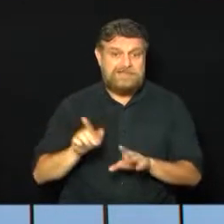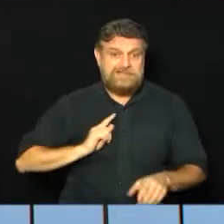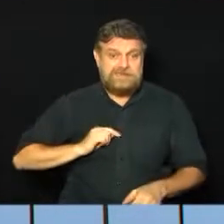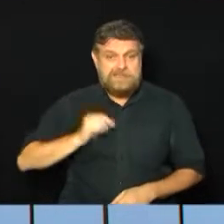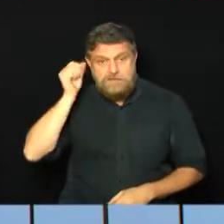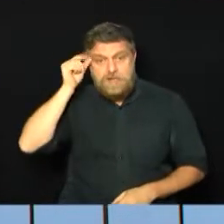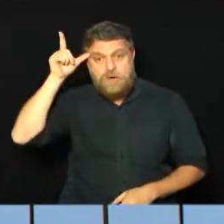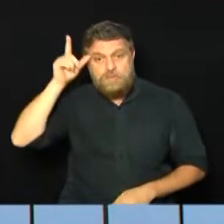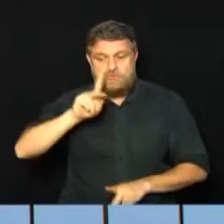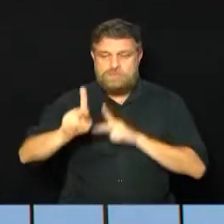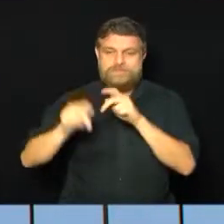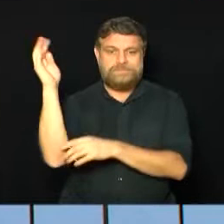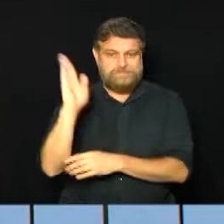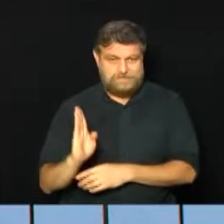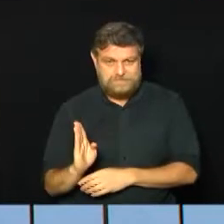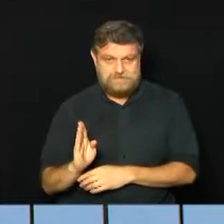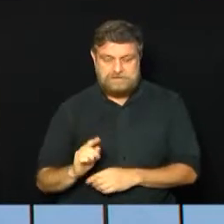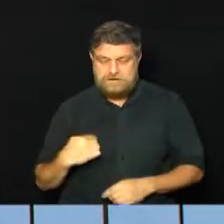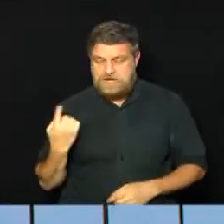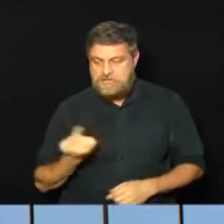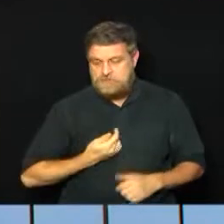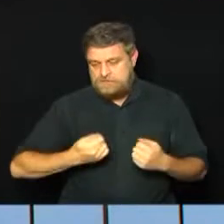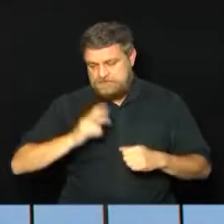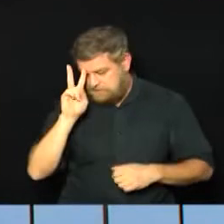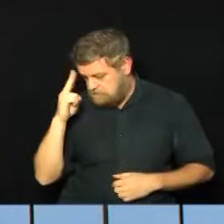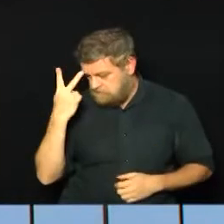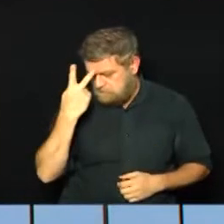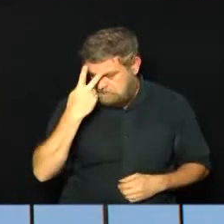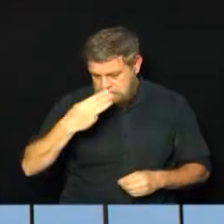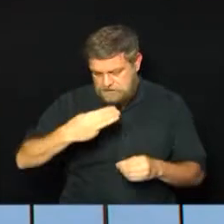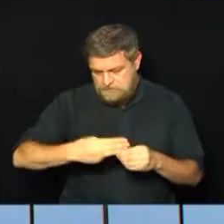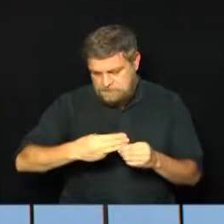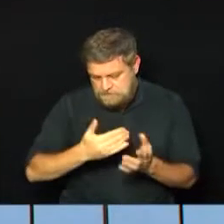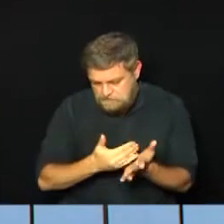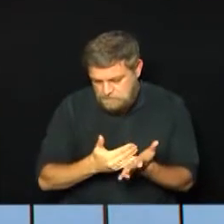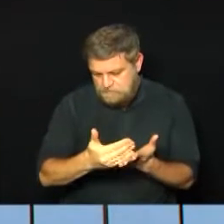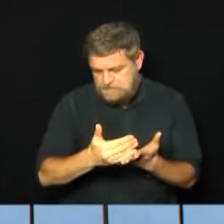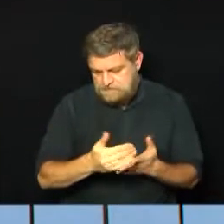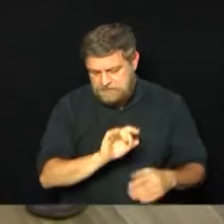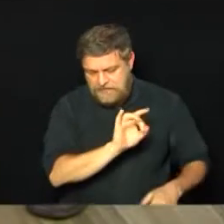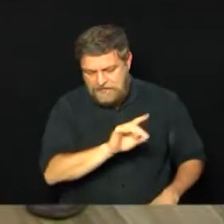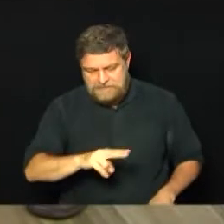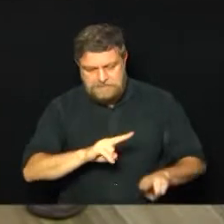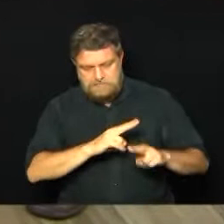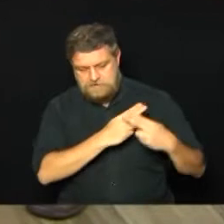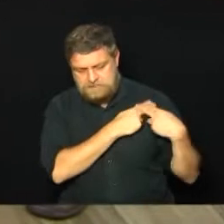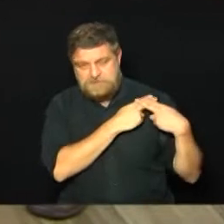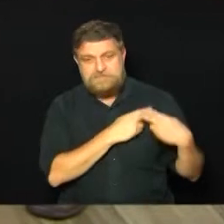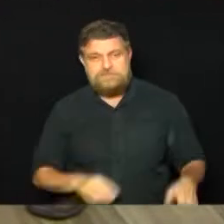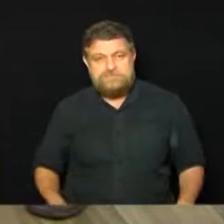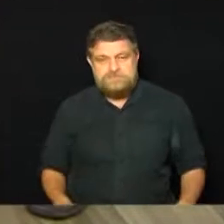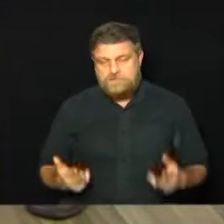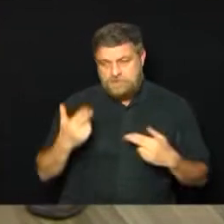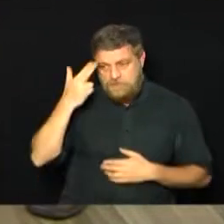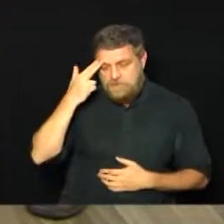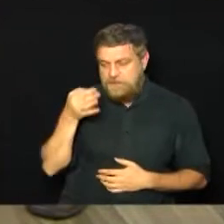de Brasil, né? E a gente precisa mudar essa cultura e começando pelo nosso município, fazendo a nossa parte. Vereador, pegando o gancho até no que o Gabriel